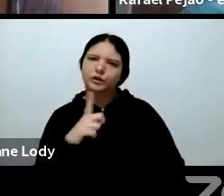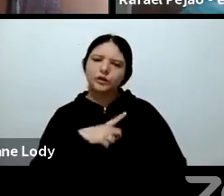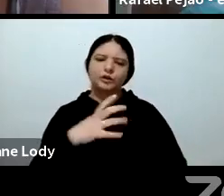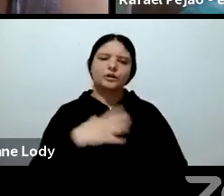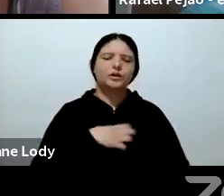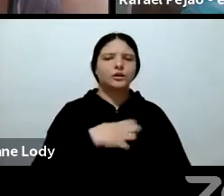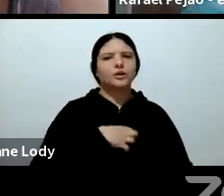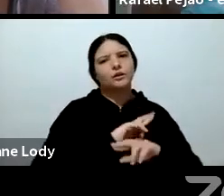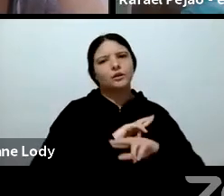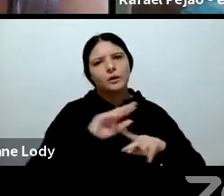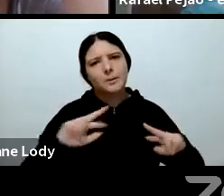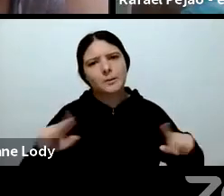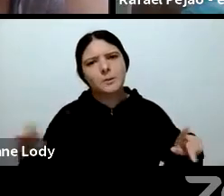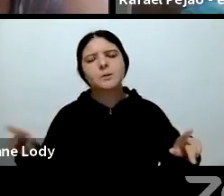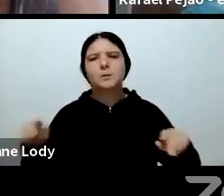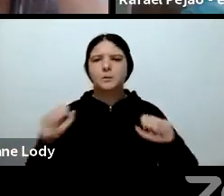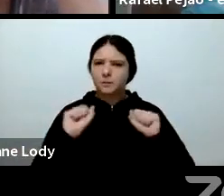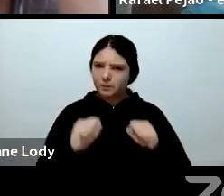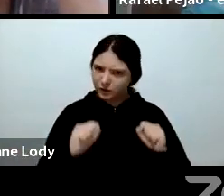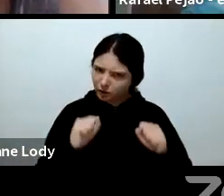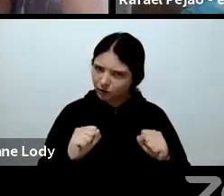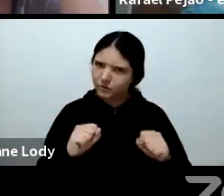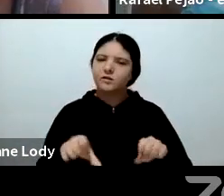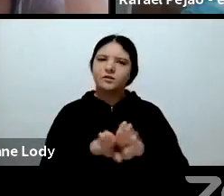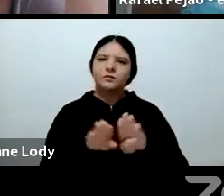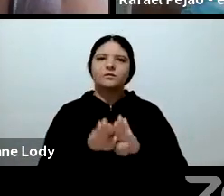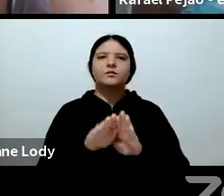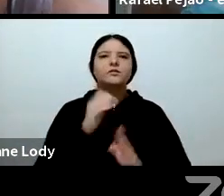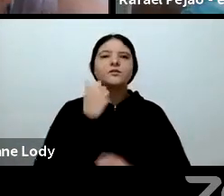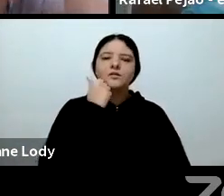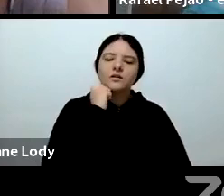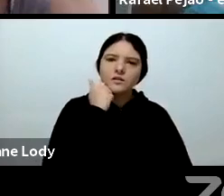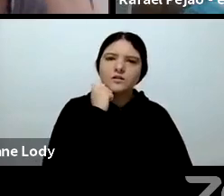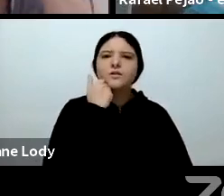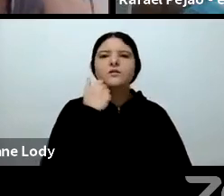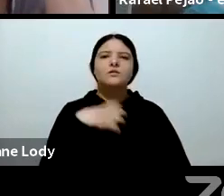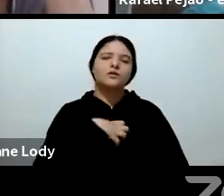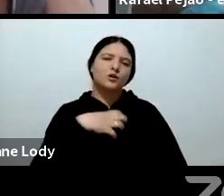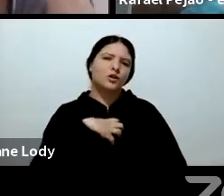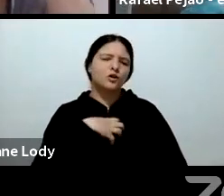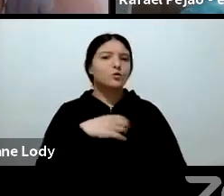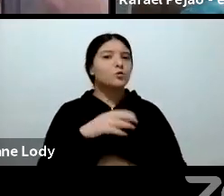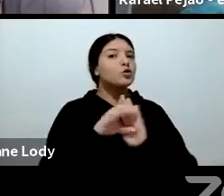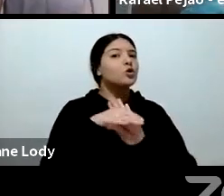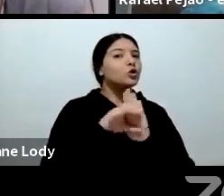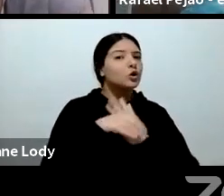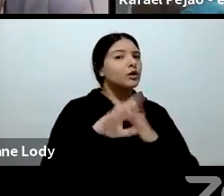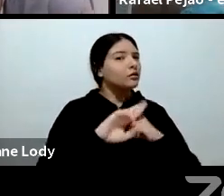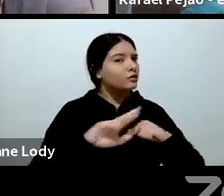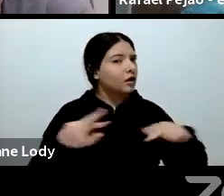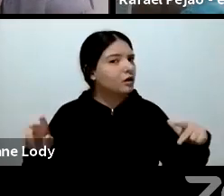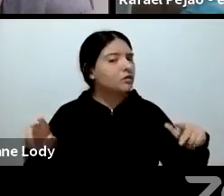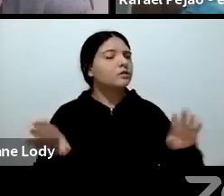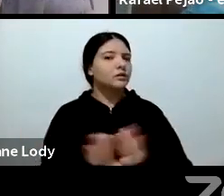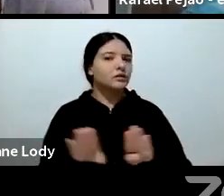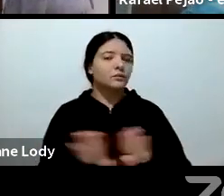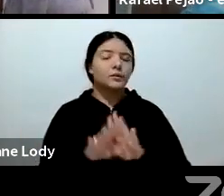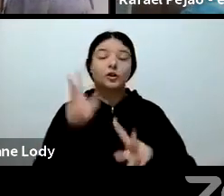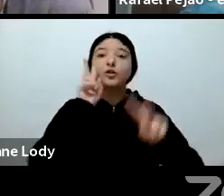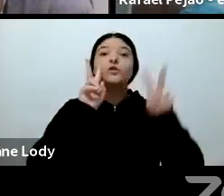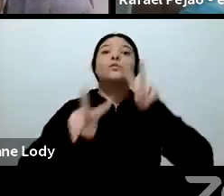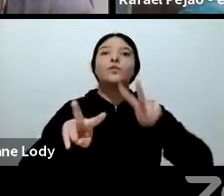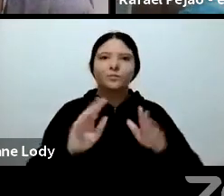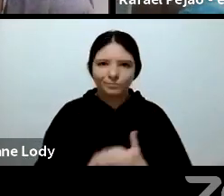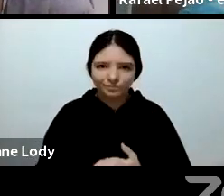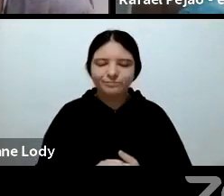olhar, e aí, enfim, no campo científico, múltiplas formas de conceituar, múltiplas formas de ver, né?